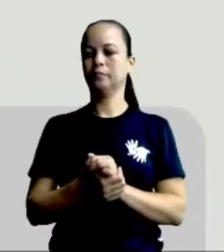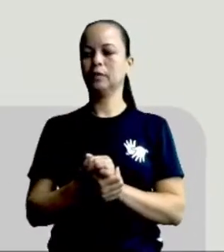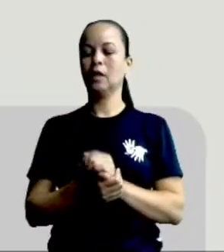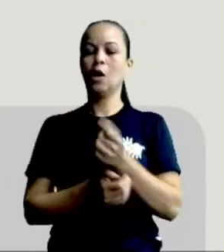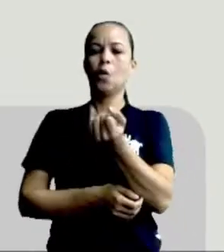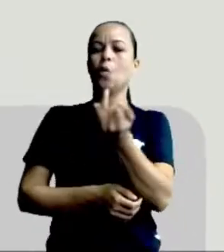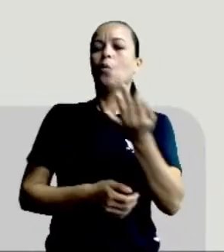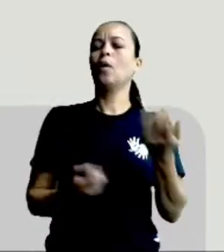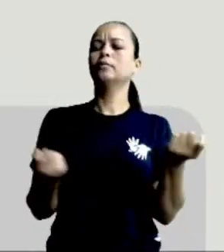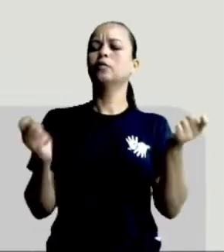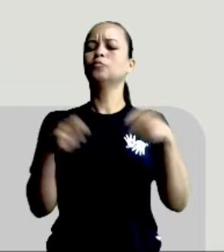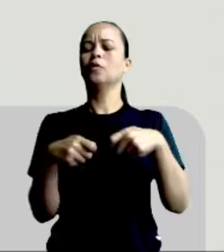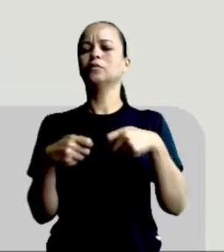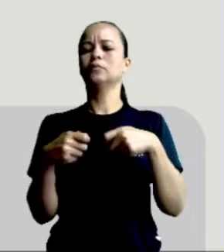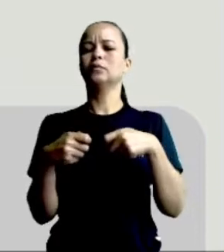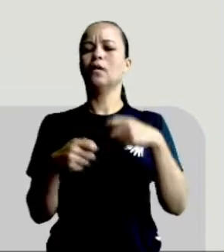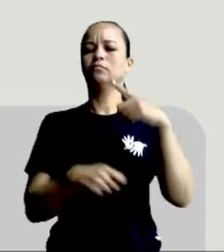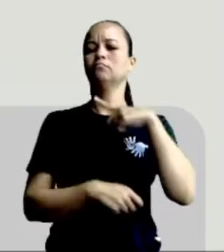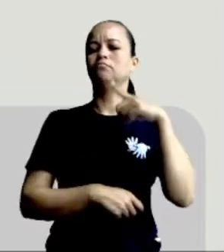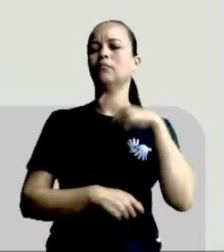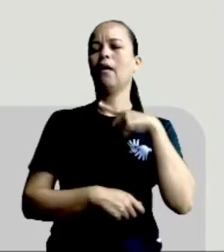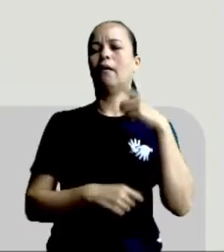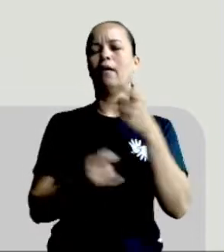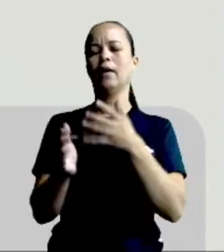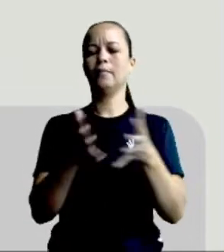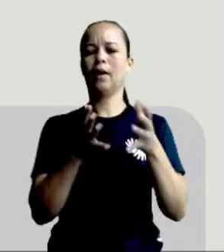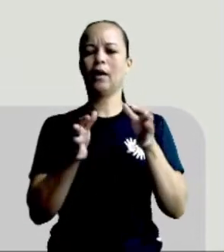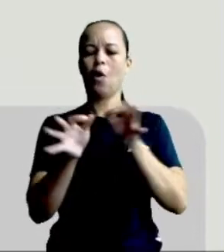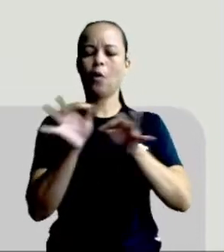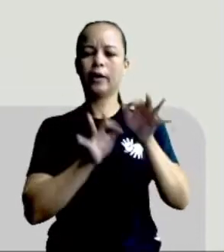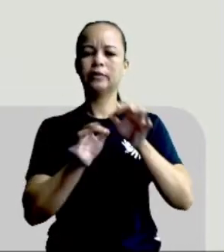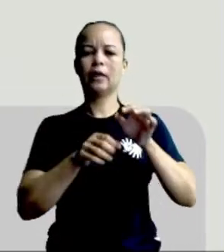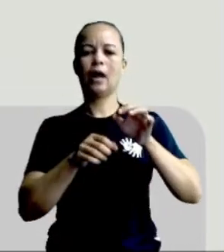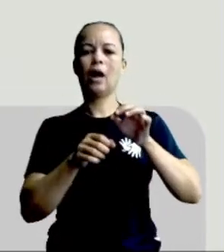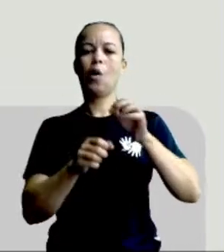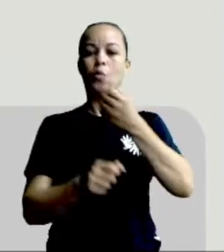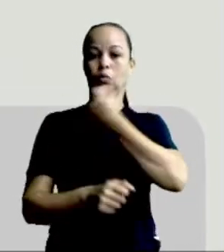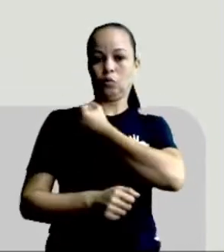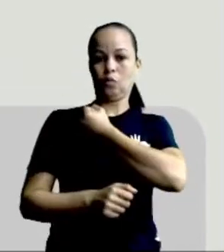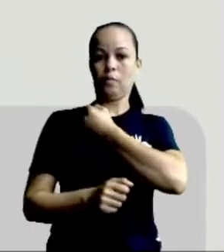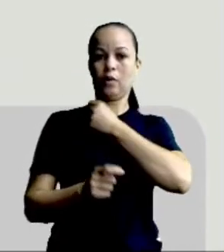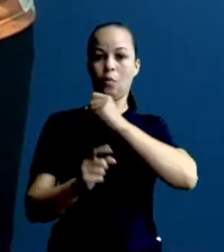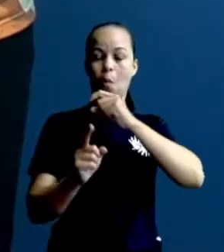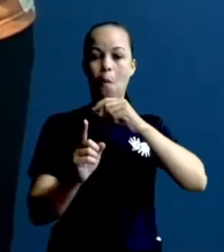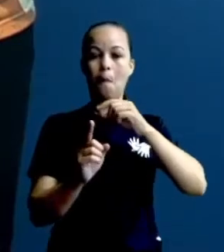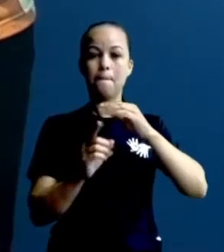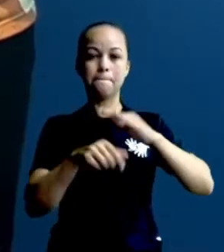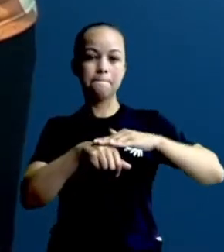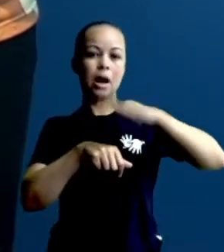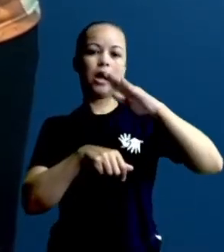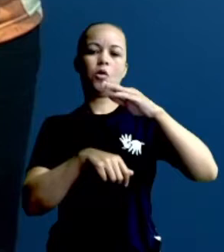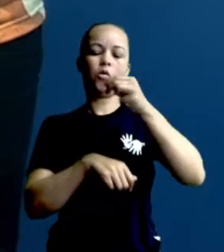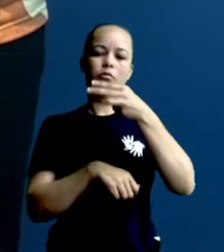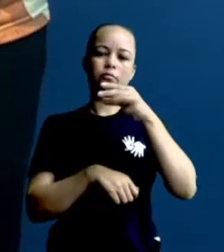possibilidades há para formar números maiores que 300 com essas cartas.